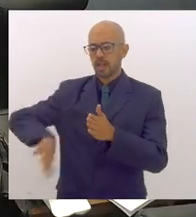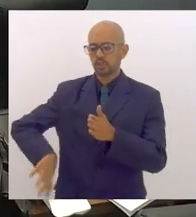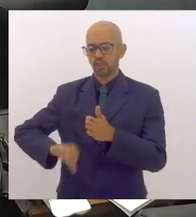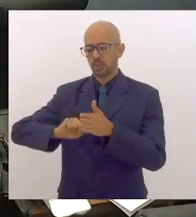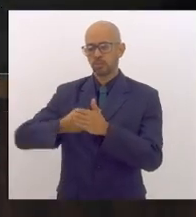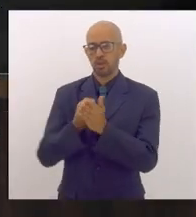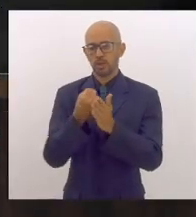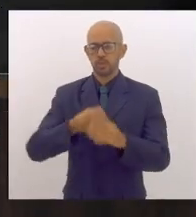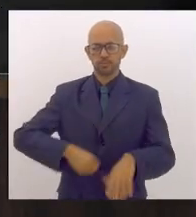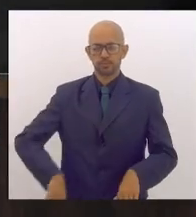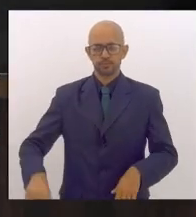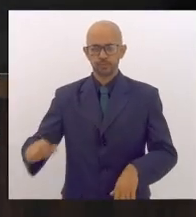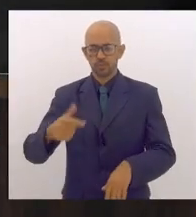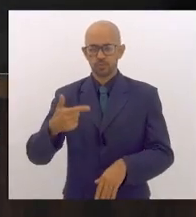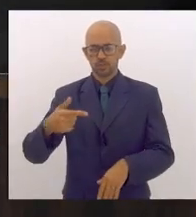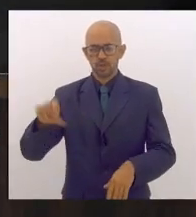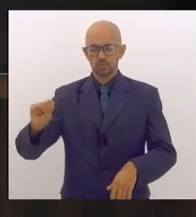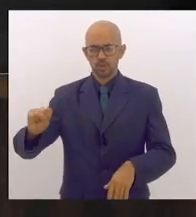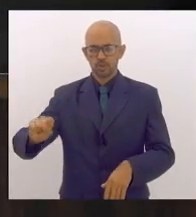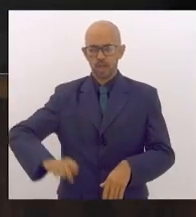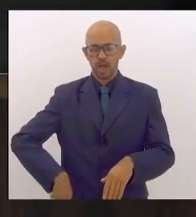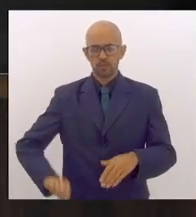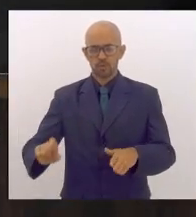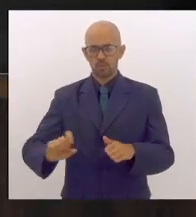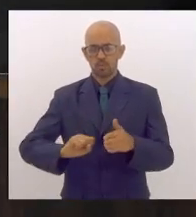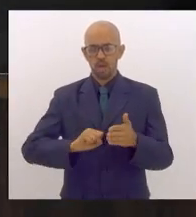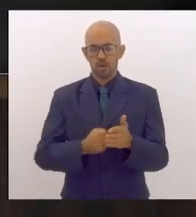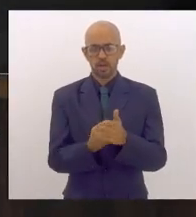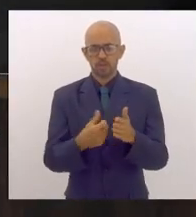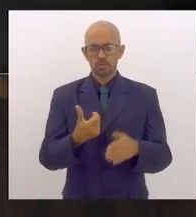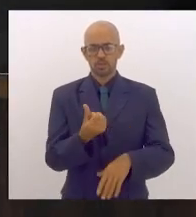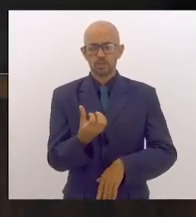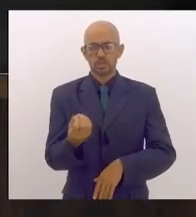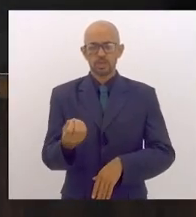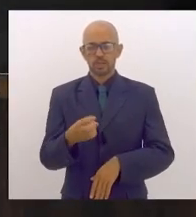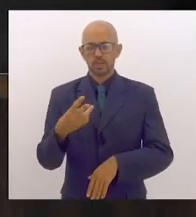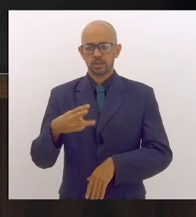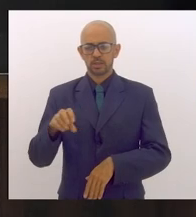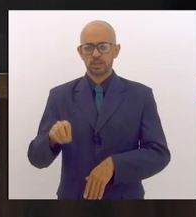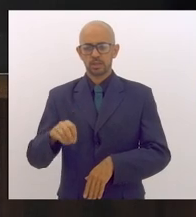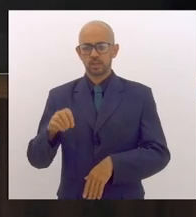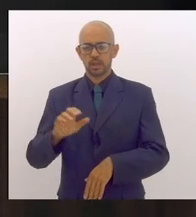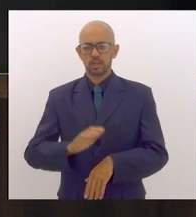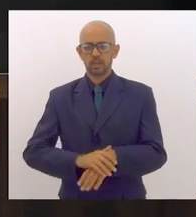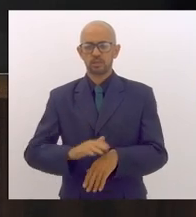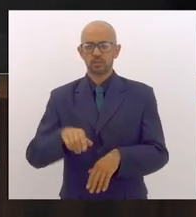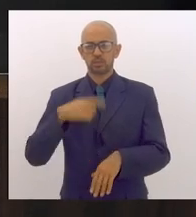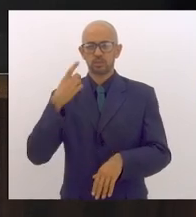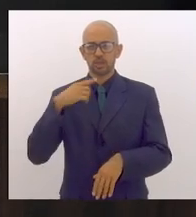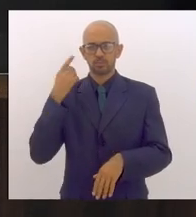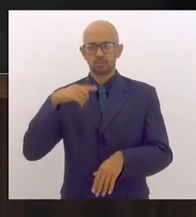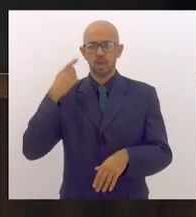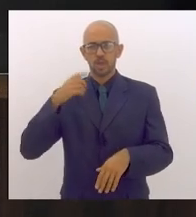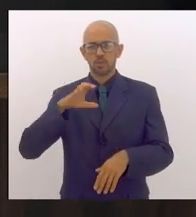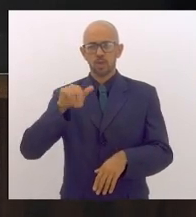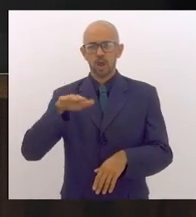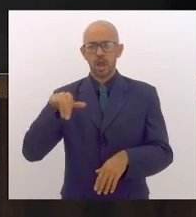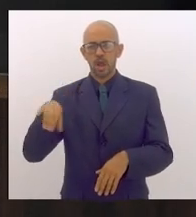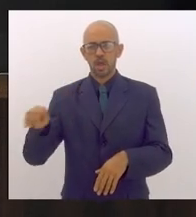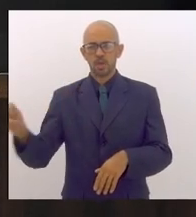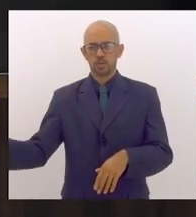presidente. 28º da pauta, veto total aposto ao projeto de lei 6030 de 22, de autoria do deputado Carlos Macedo, que altera a